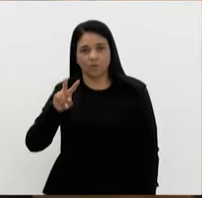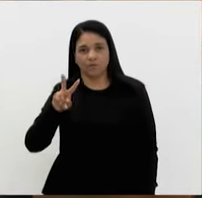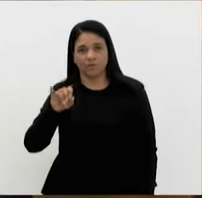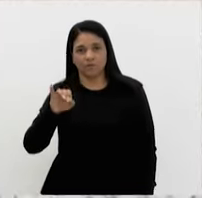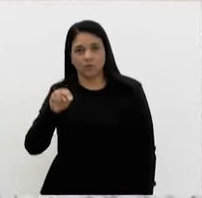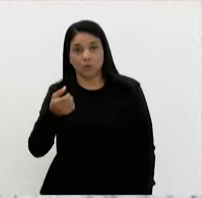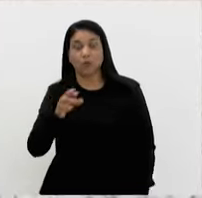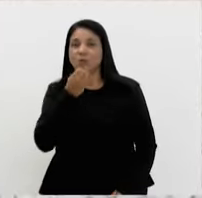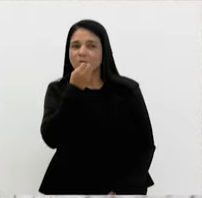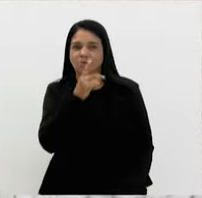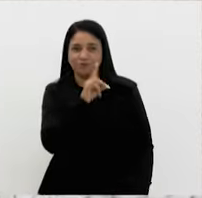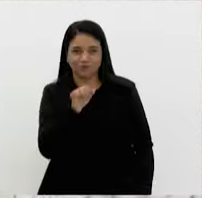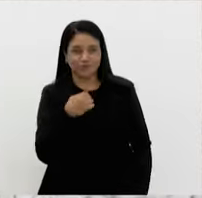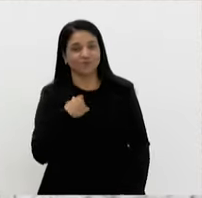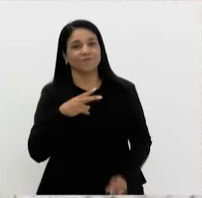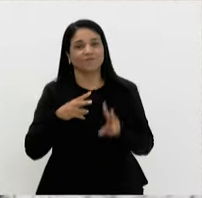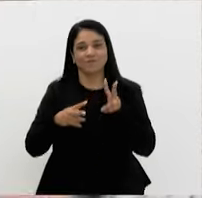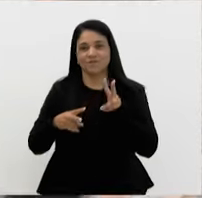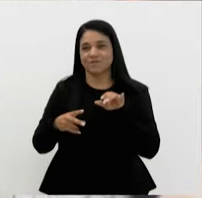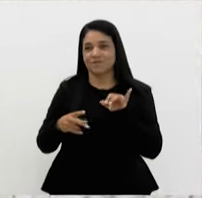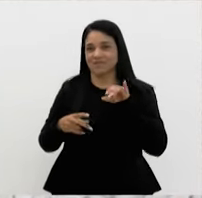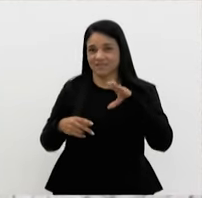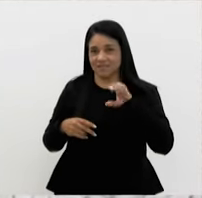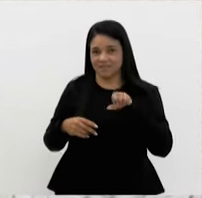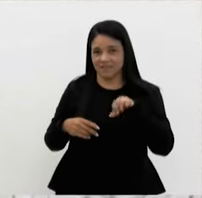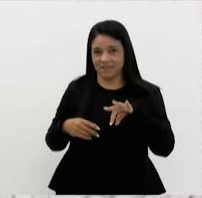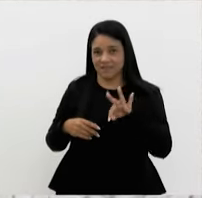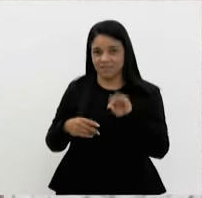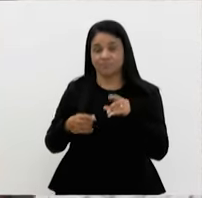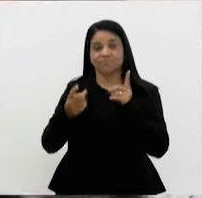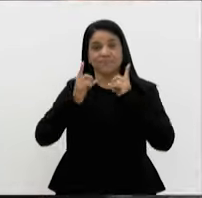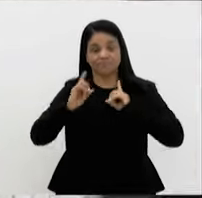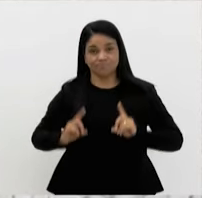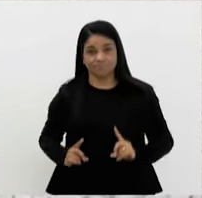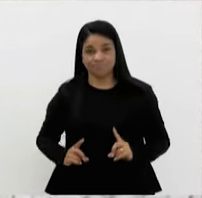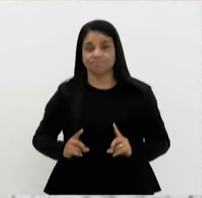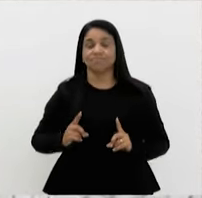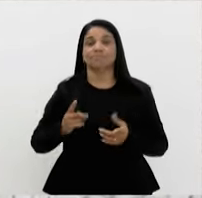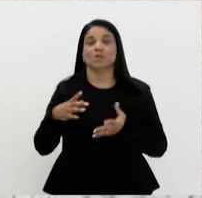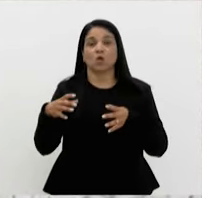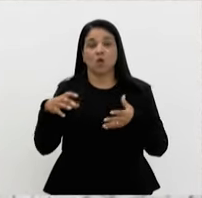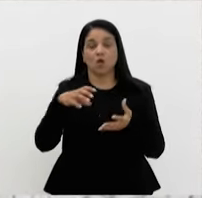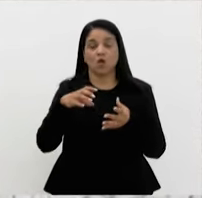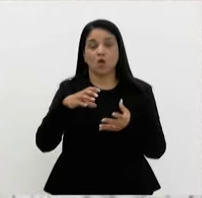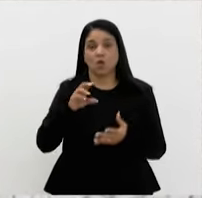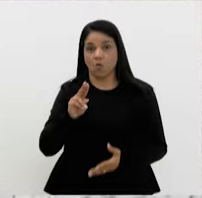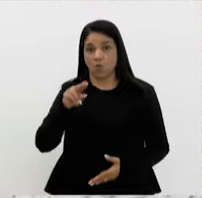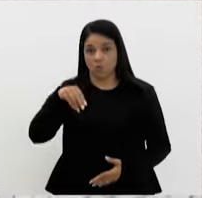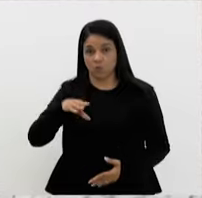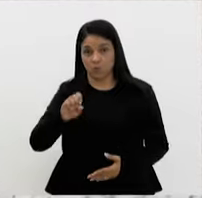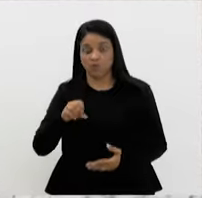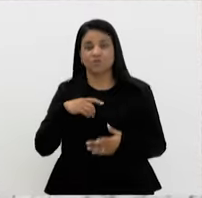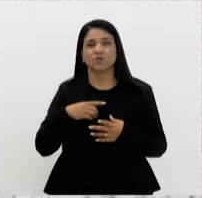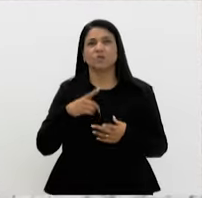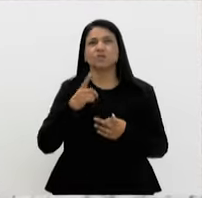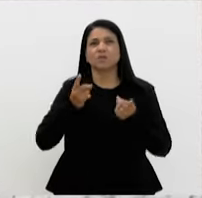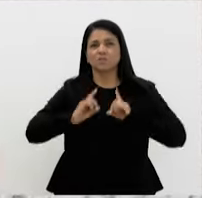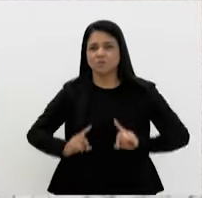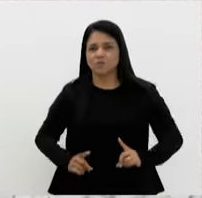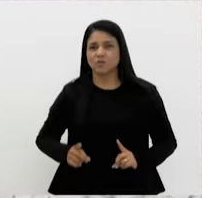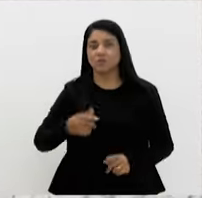Bom dia novamente, Vicente. A depressão, segundo a Organização Mundial da Saúde, atinge aproximadamente 12 milhões de